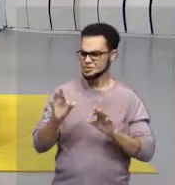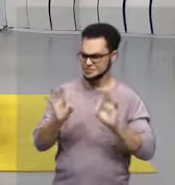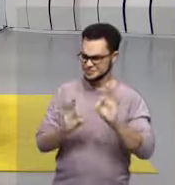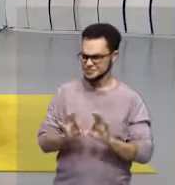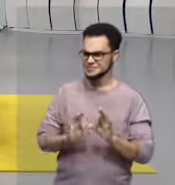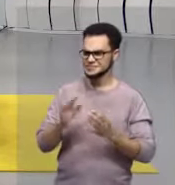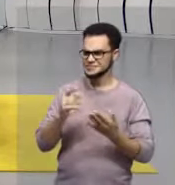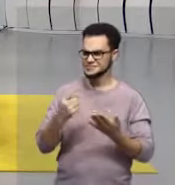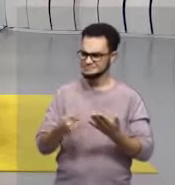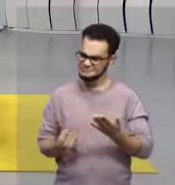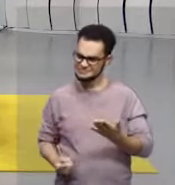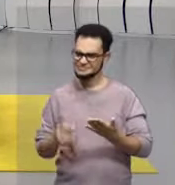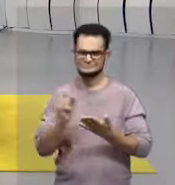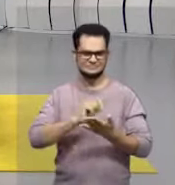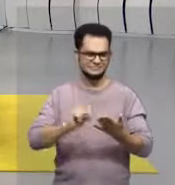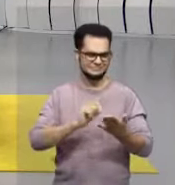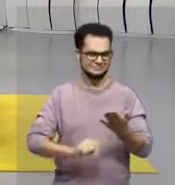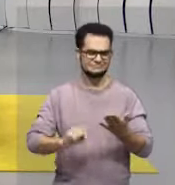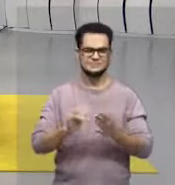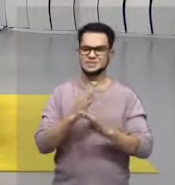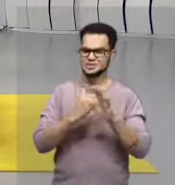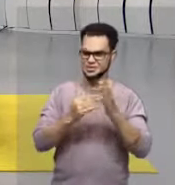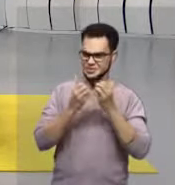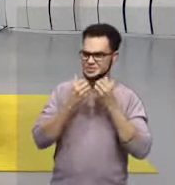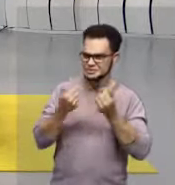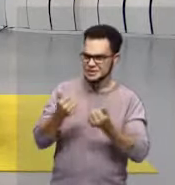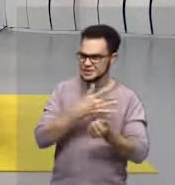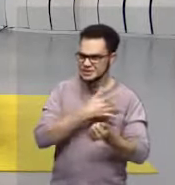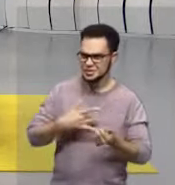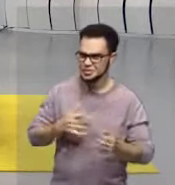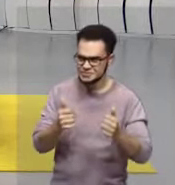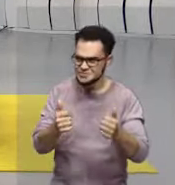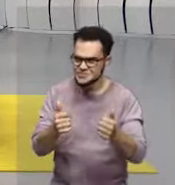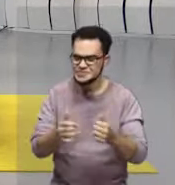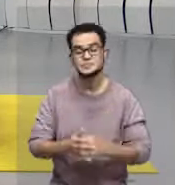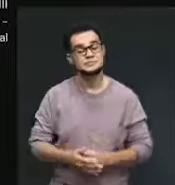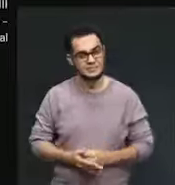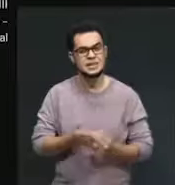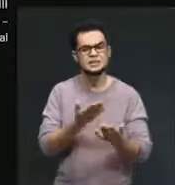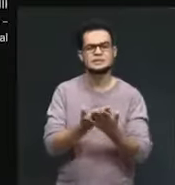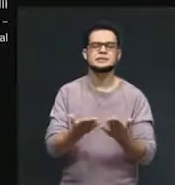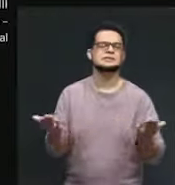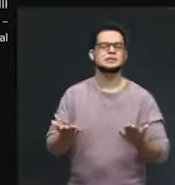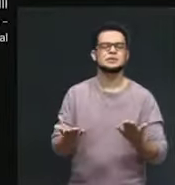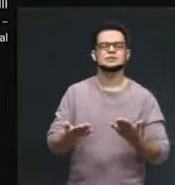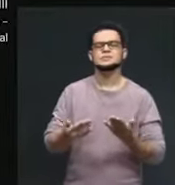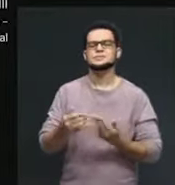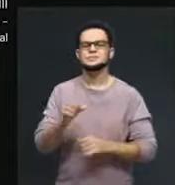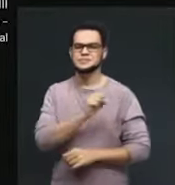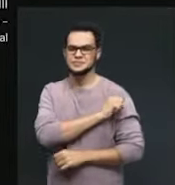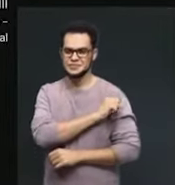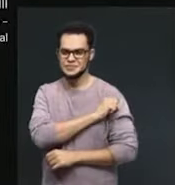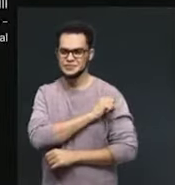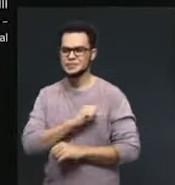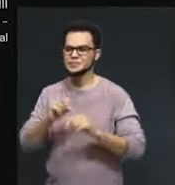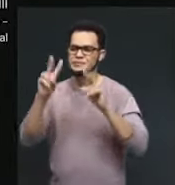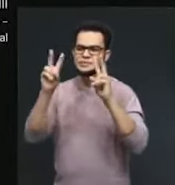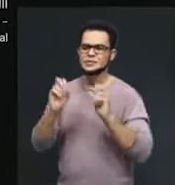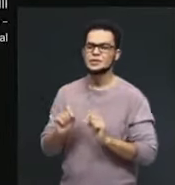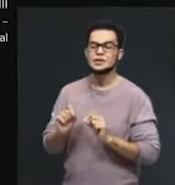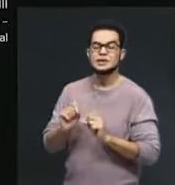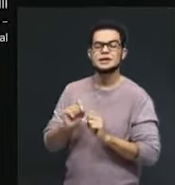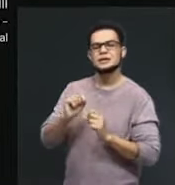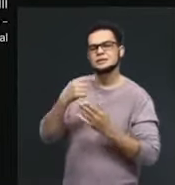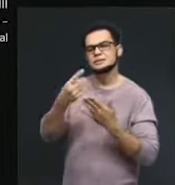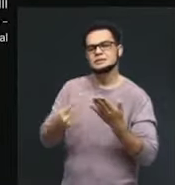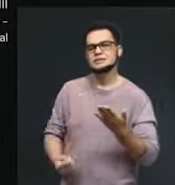com pet. Espero que estejam bem, tá? Com saúde. A aula de hoje do 8º ano é referente ao PET